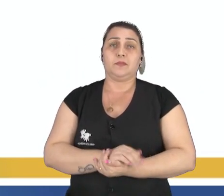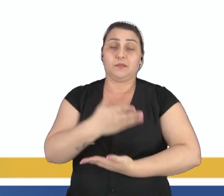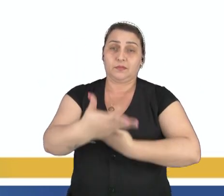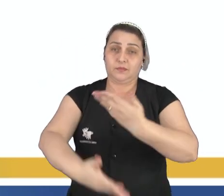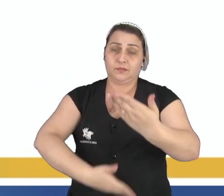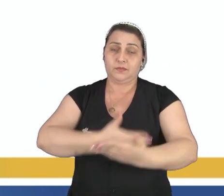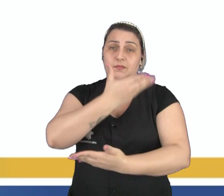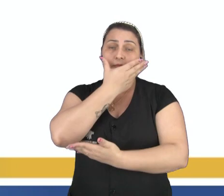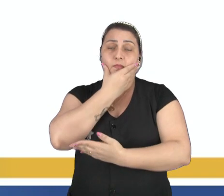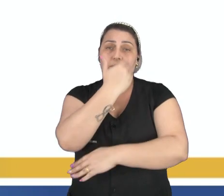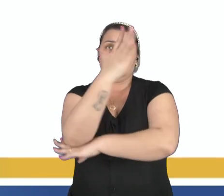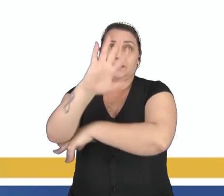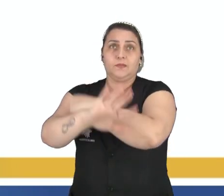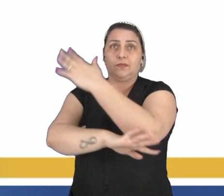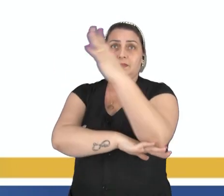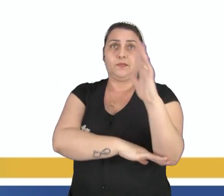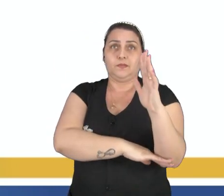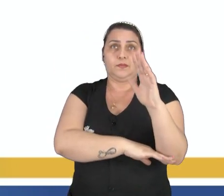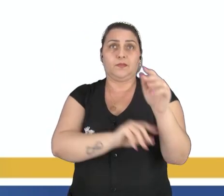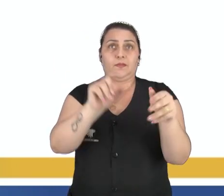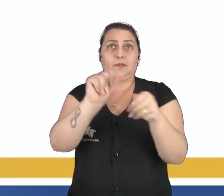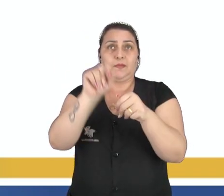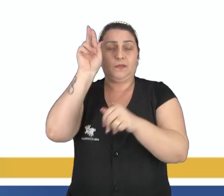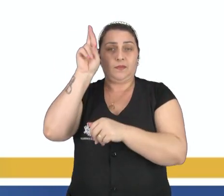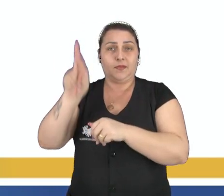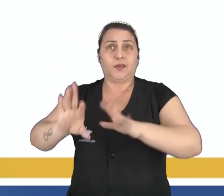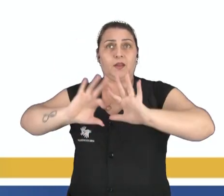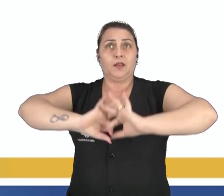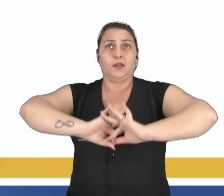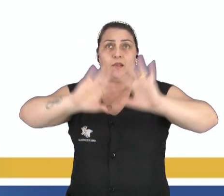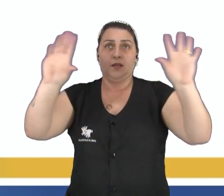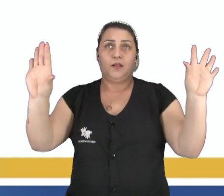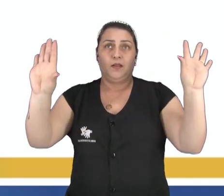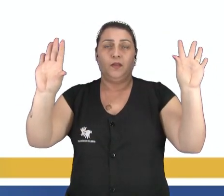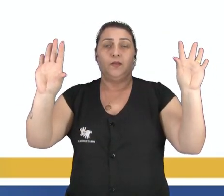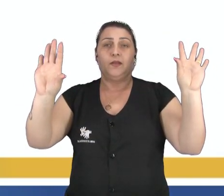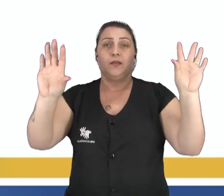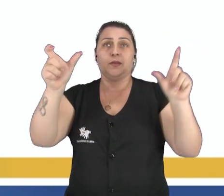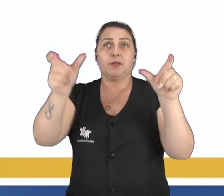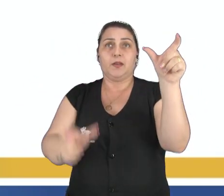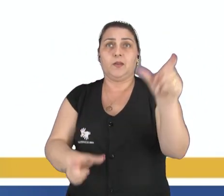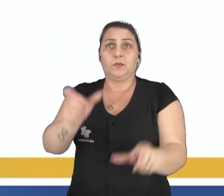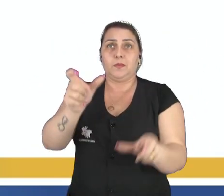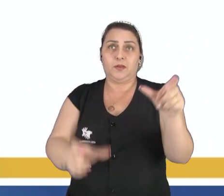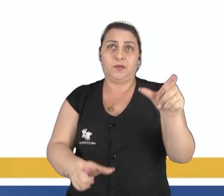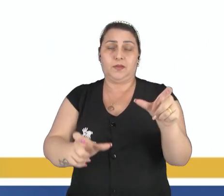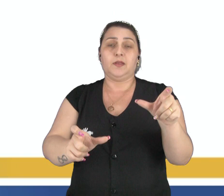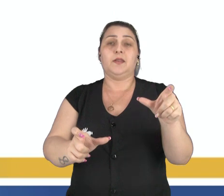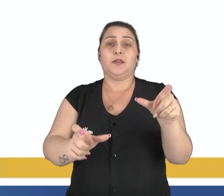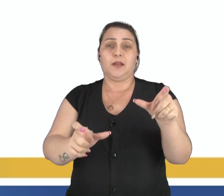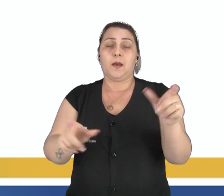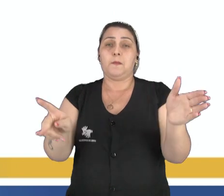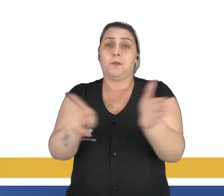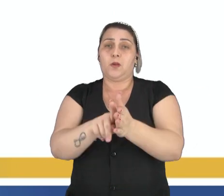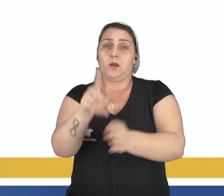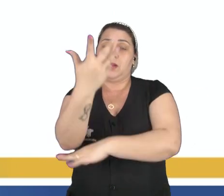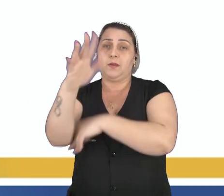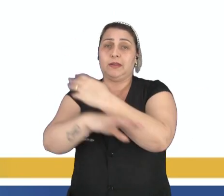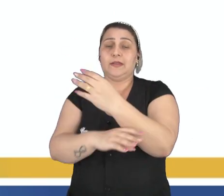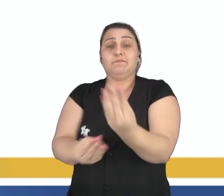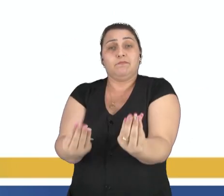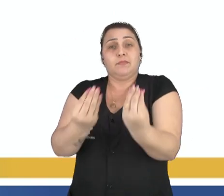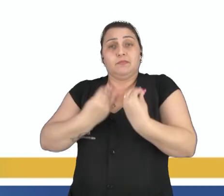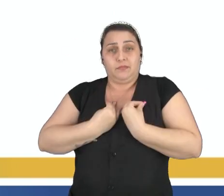sociedade. Já a relação homem-natureza é realizada em razão da dependência humana dos recursos que a